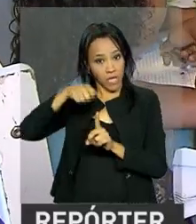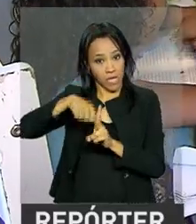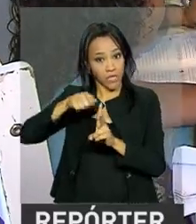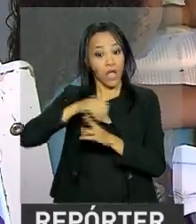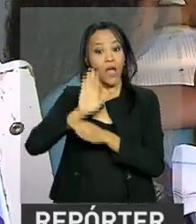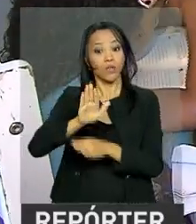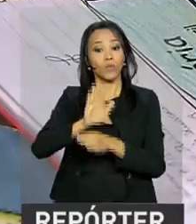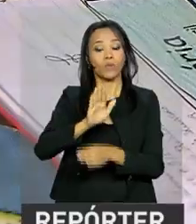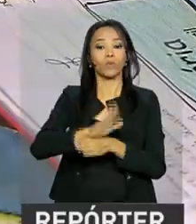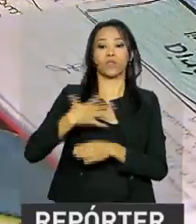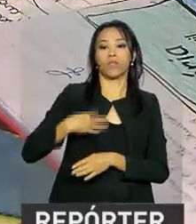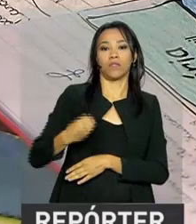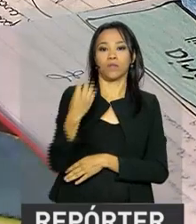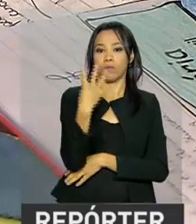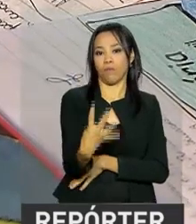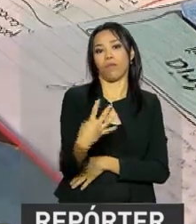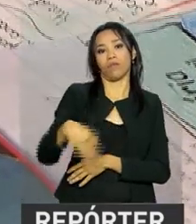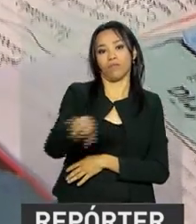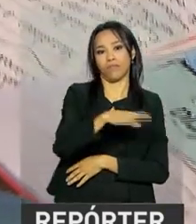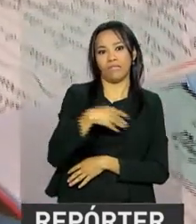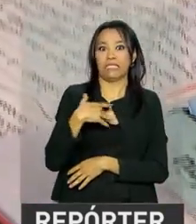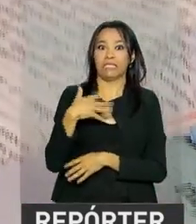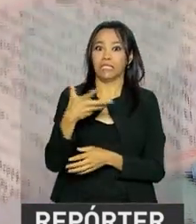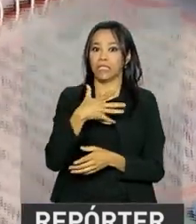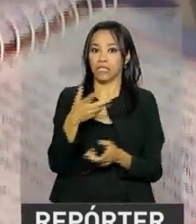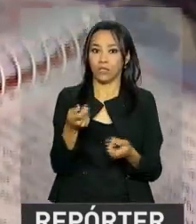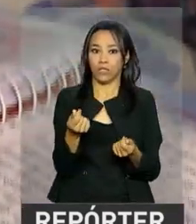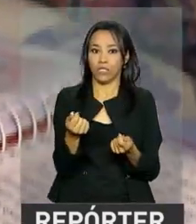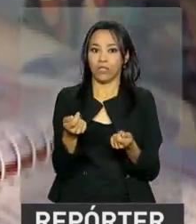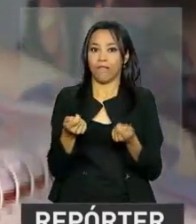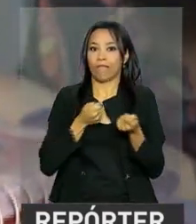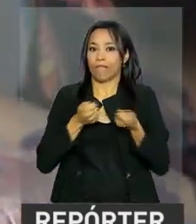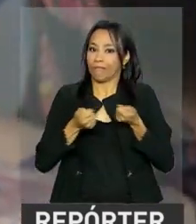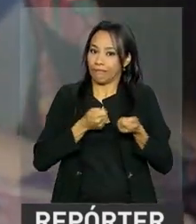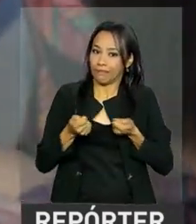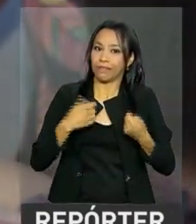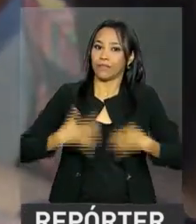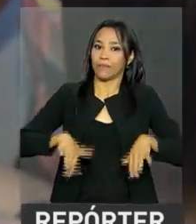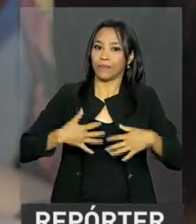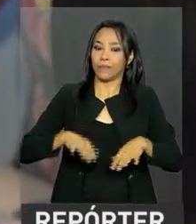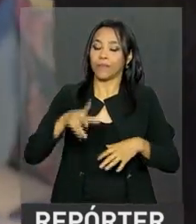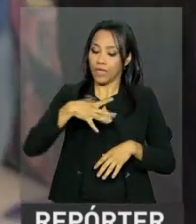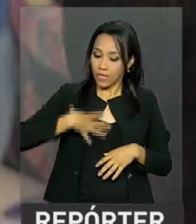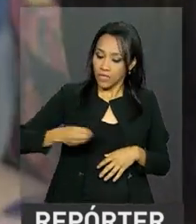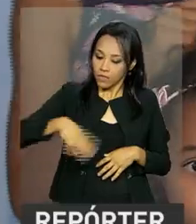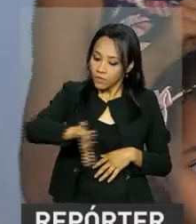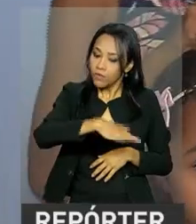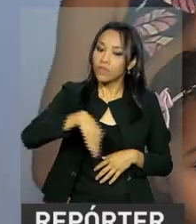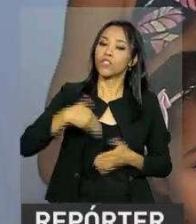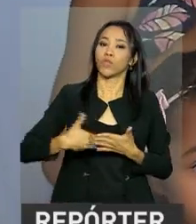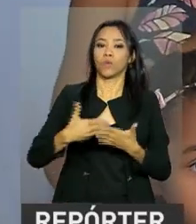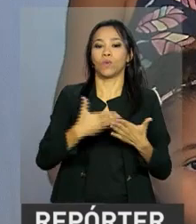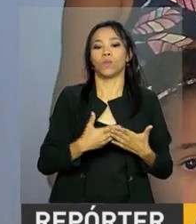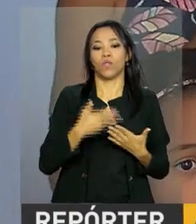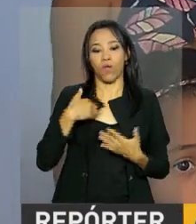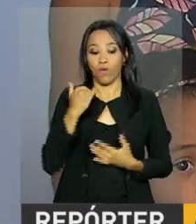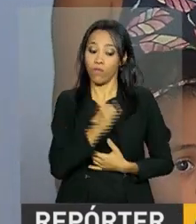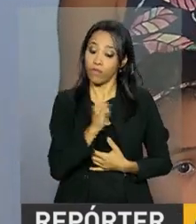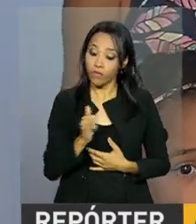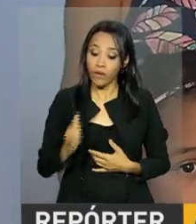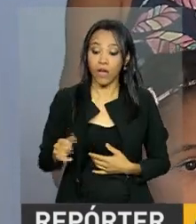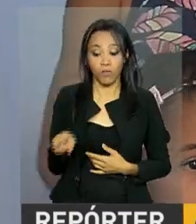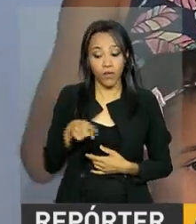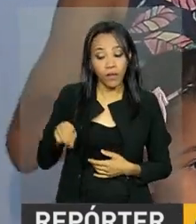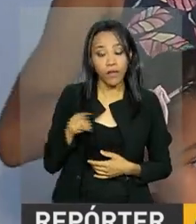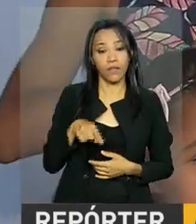das quatro filhas apesar do orçamento apertado Antônia faz questão de que todas as filhas estudem eu falo para ela direto para essas meninas